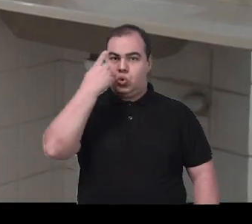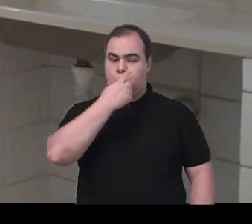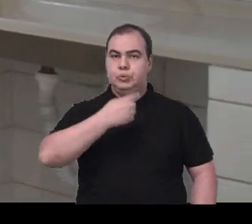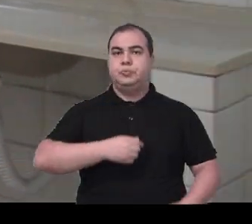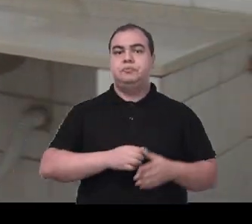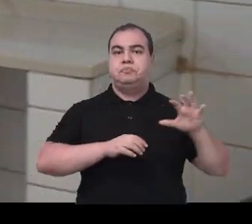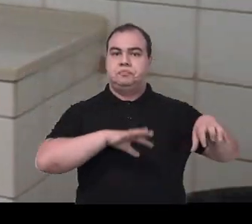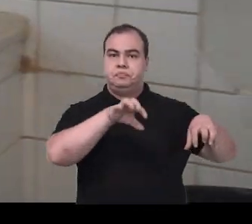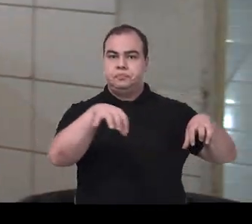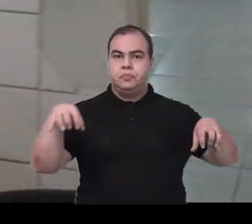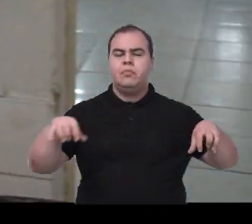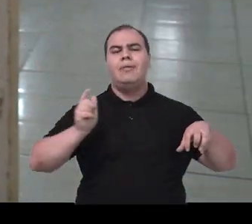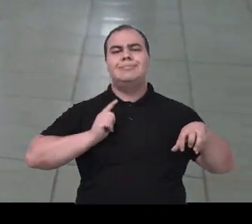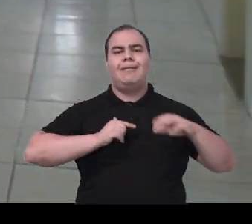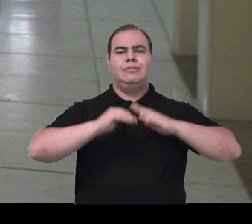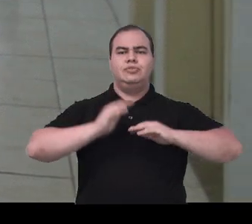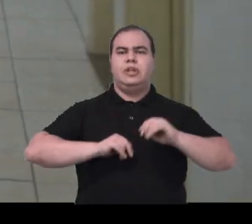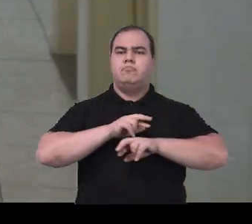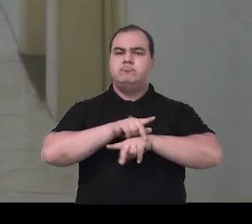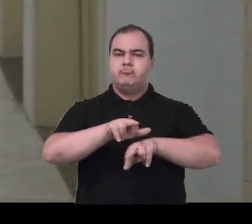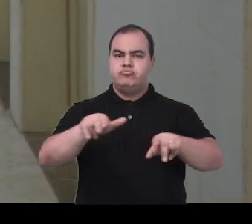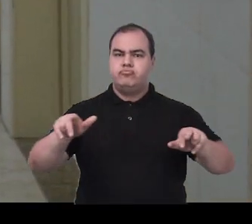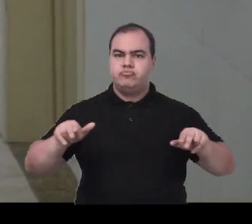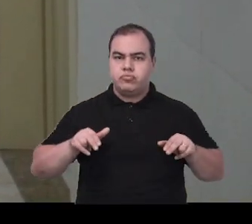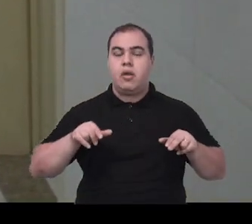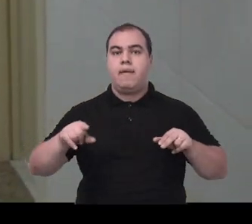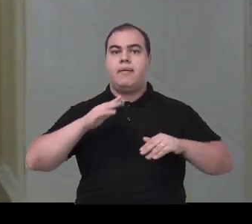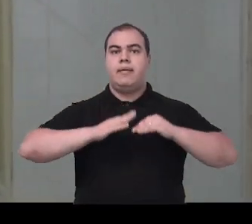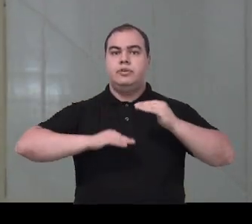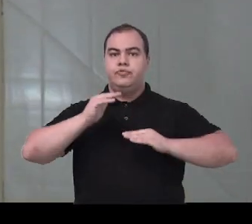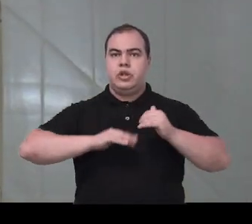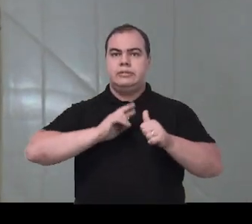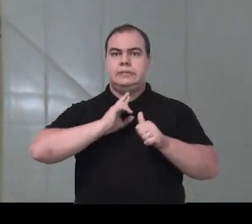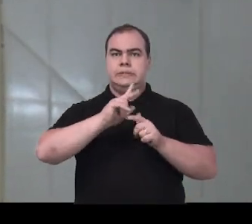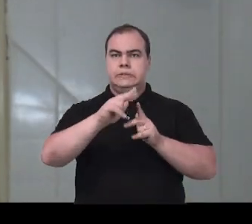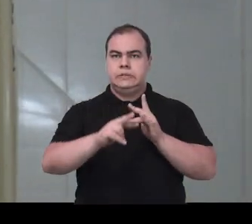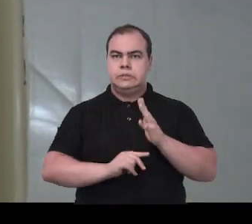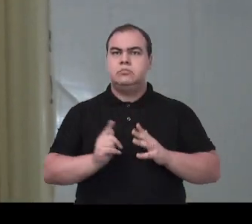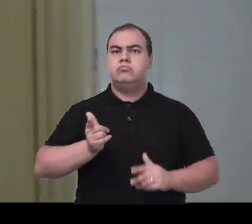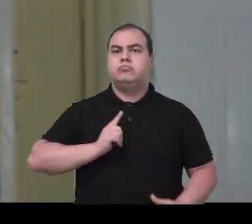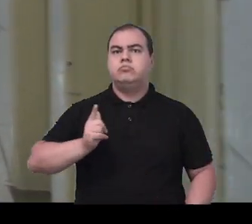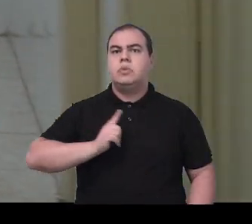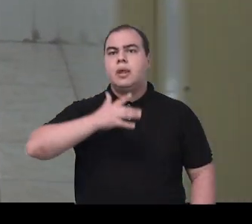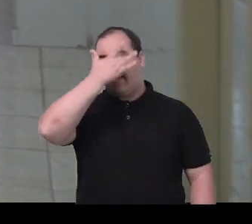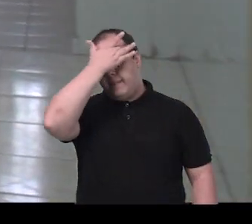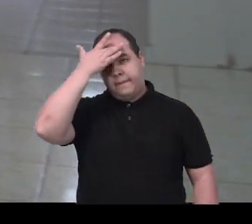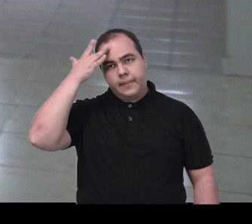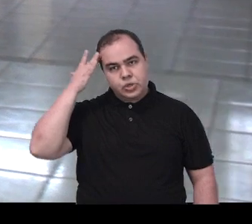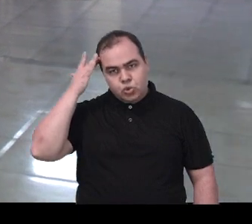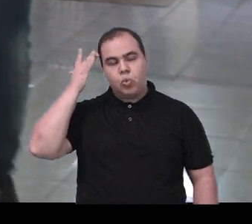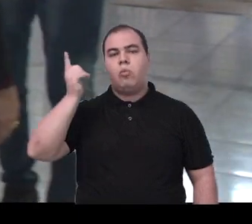As entrevistas intercalam as imagens do CAPs citados. Tem uma série de atividades. Essas atividades, elas